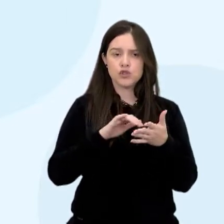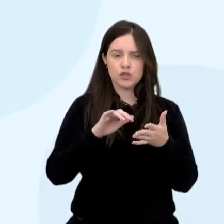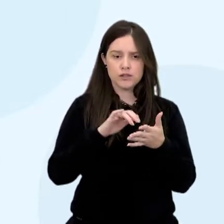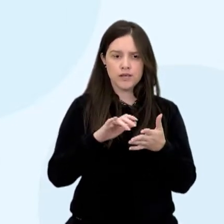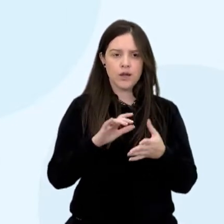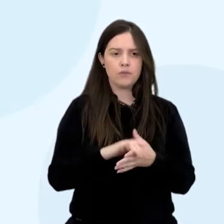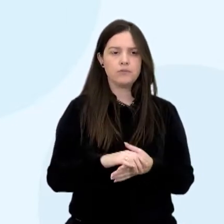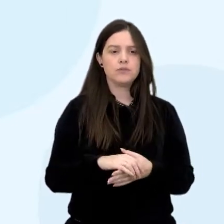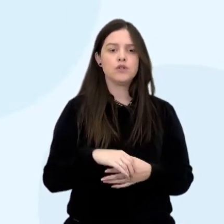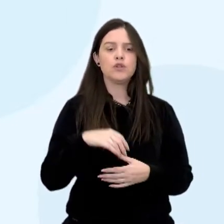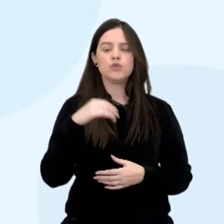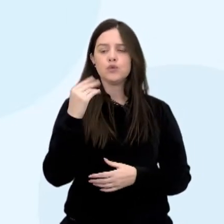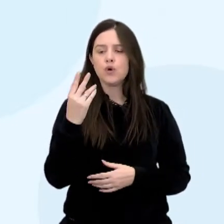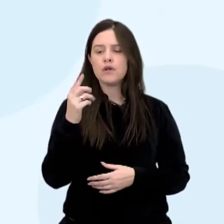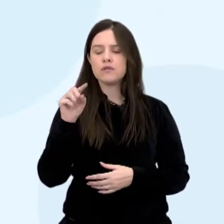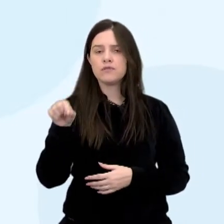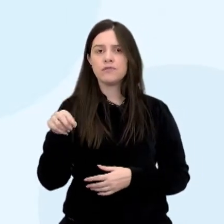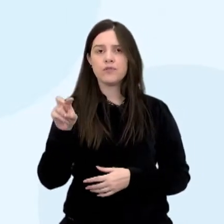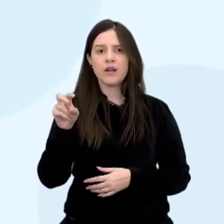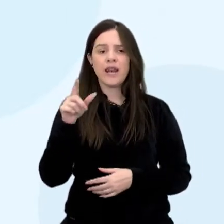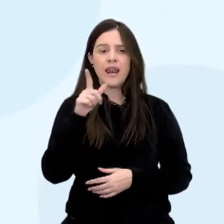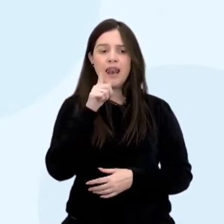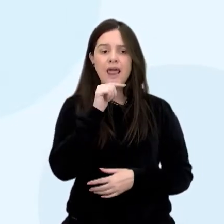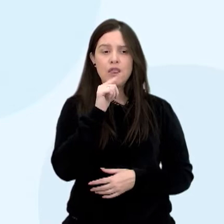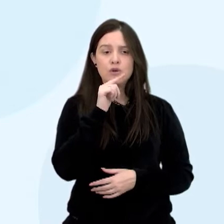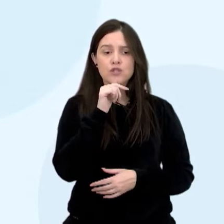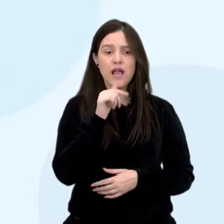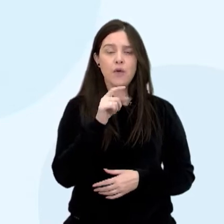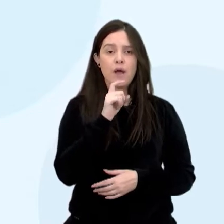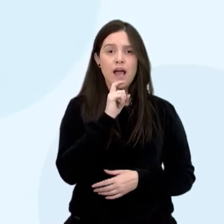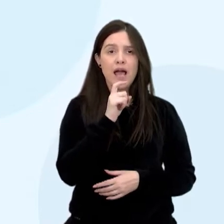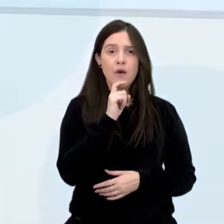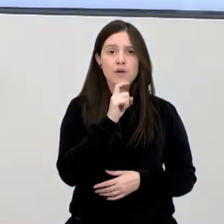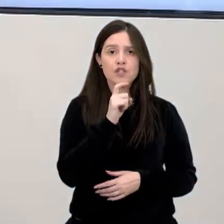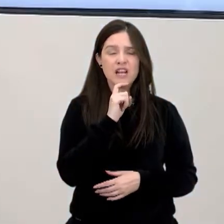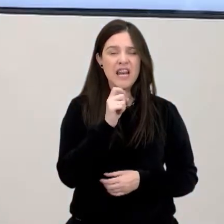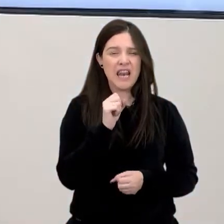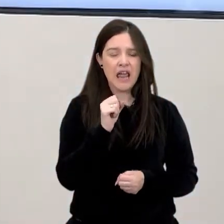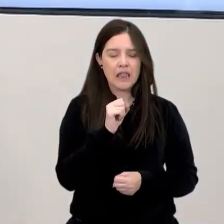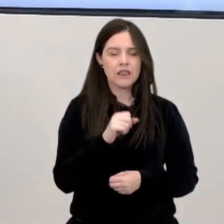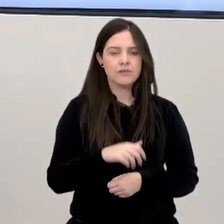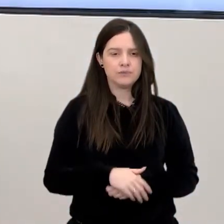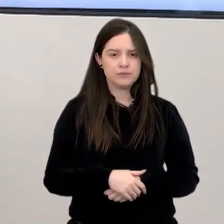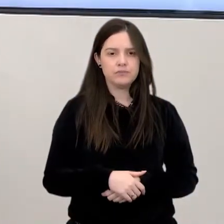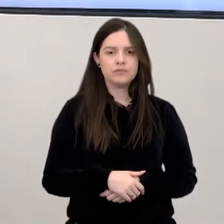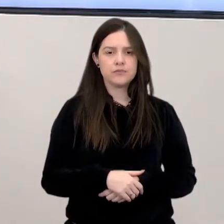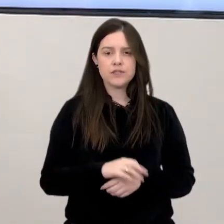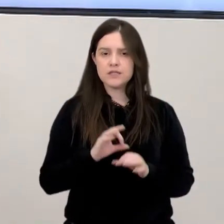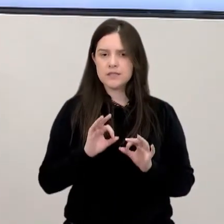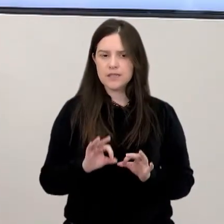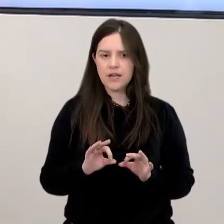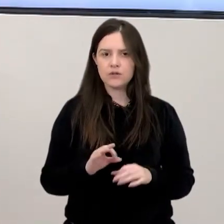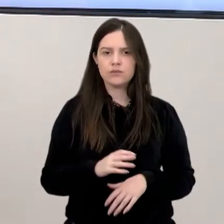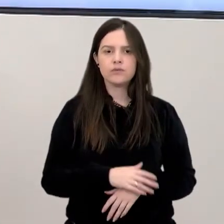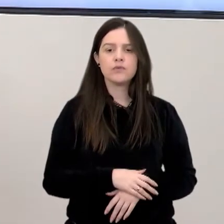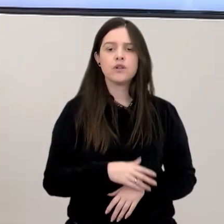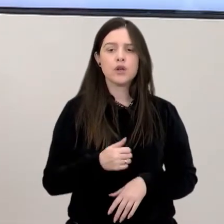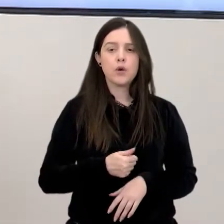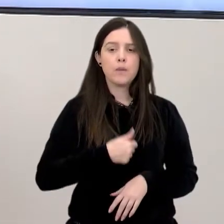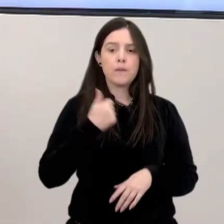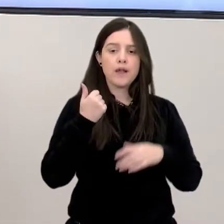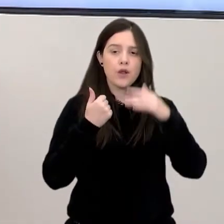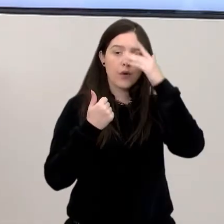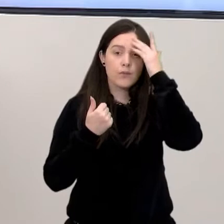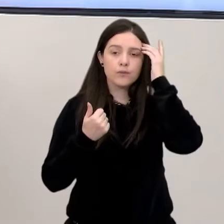ou menos 2,5 litros de água gelada. Nós vamos tentar aquecer a água gelada. Tá certo? Para ficar melhor, a gente tem que